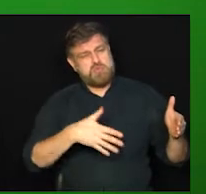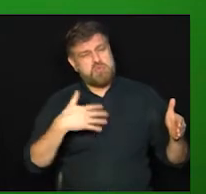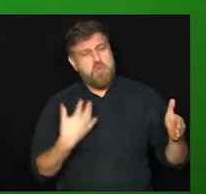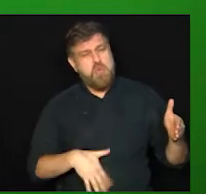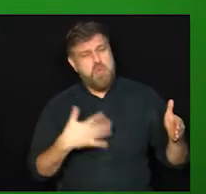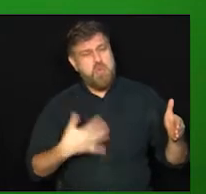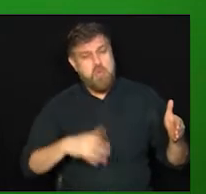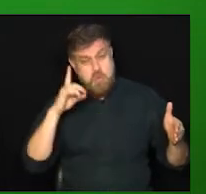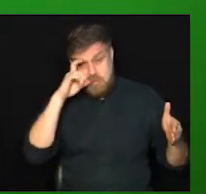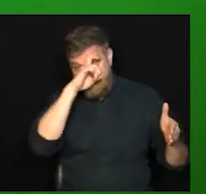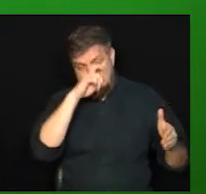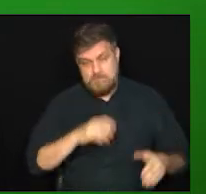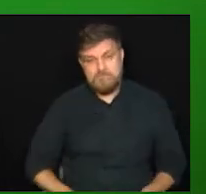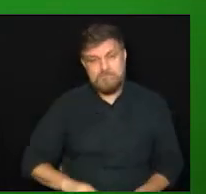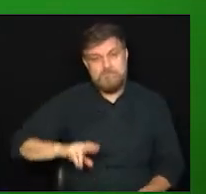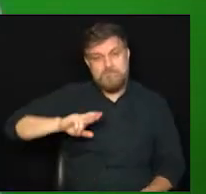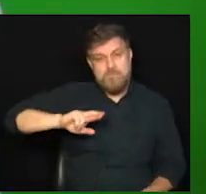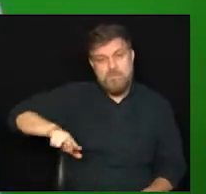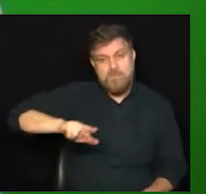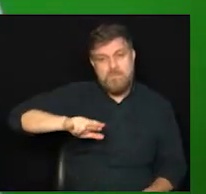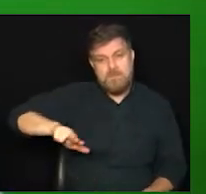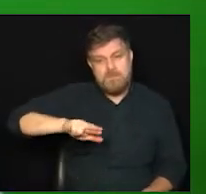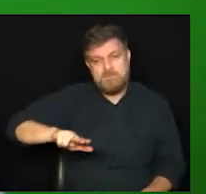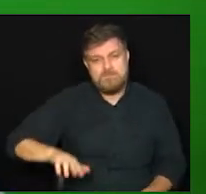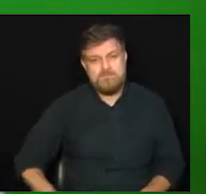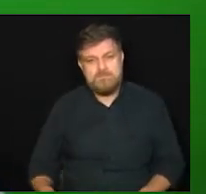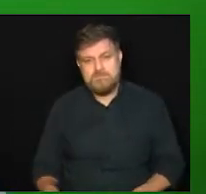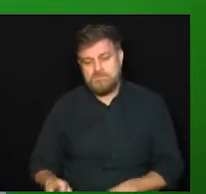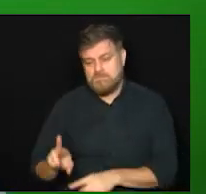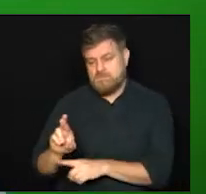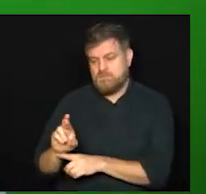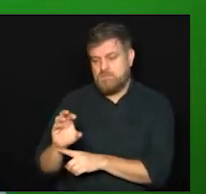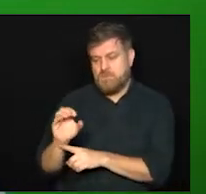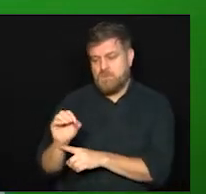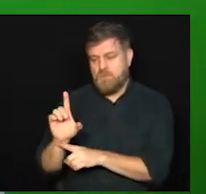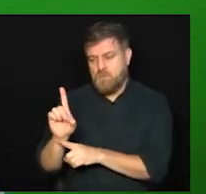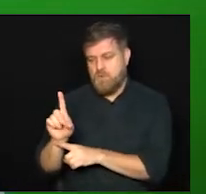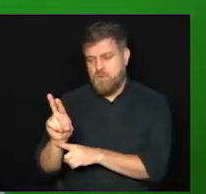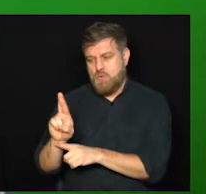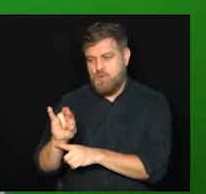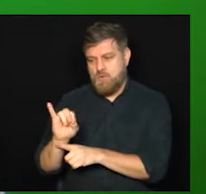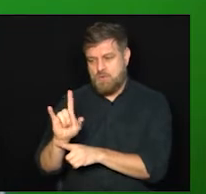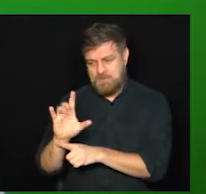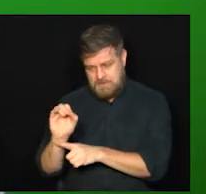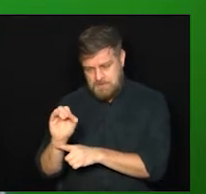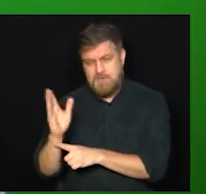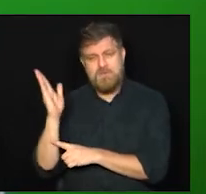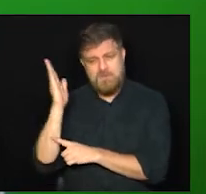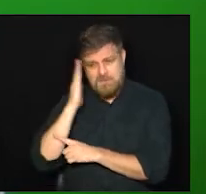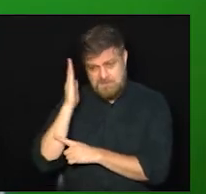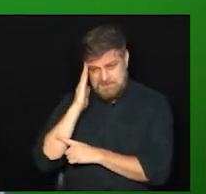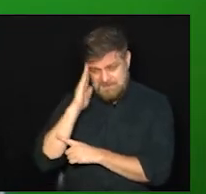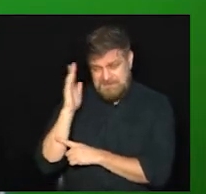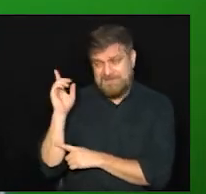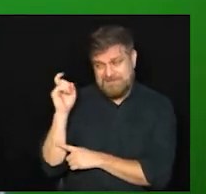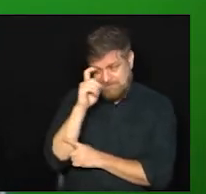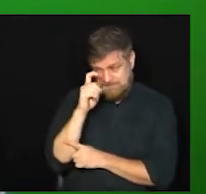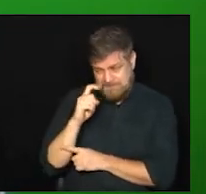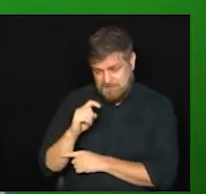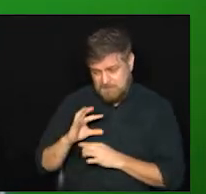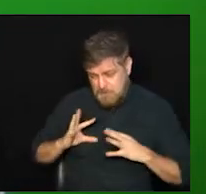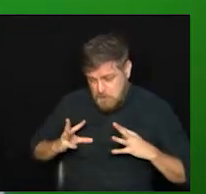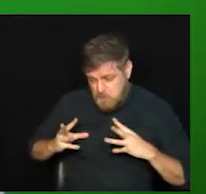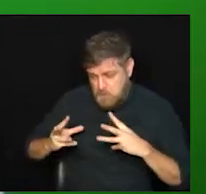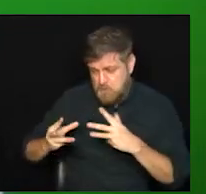difícil. Diferente do Rodrigo, do Antônio, né? Eu sei que está difícil para todos nós também. Eu